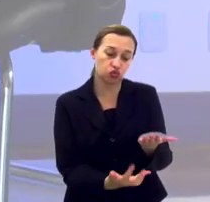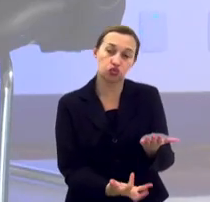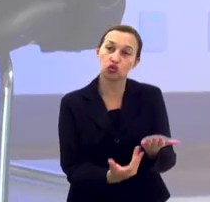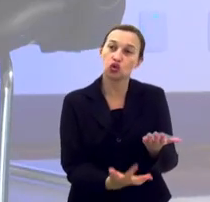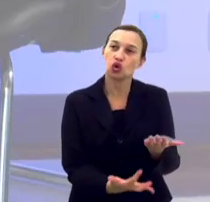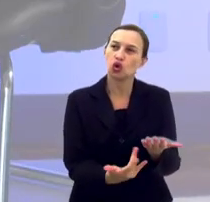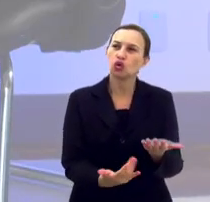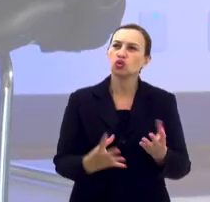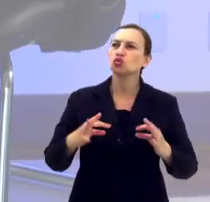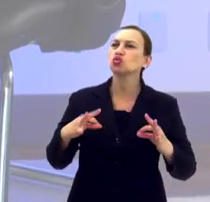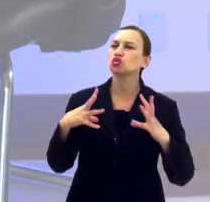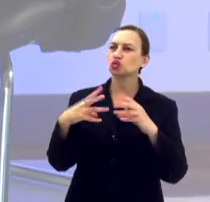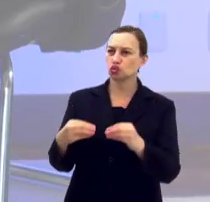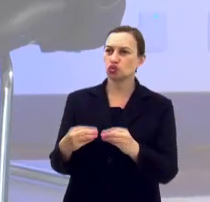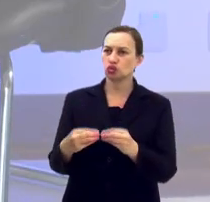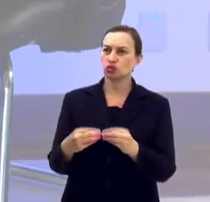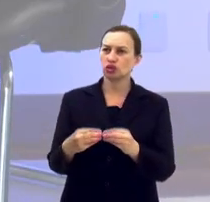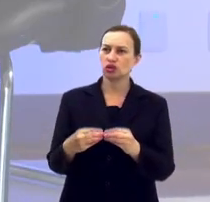Tudo que fosse contra,